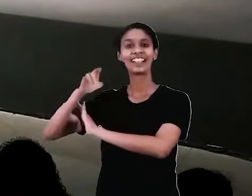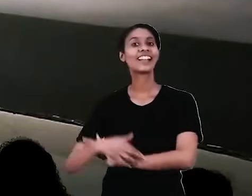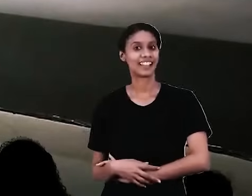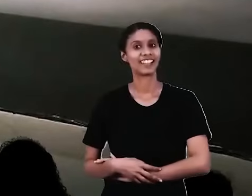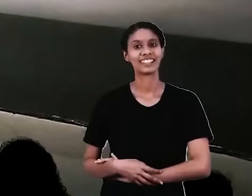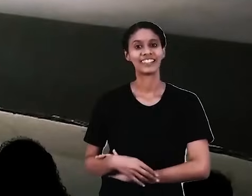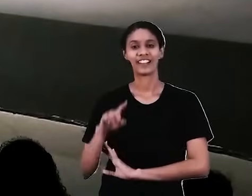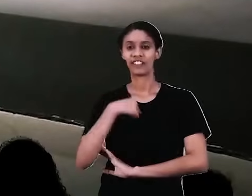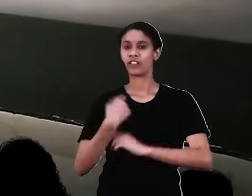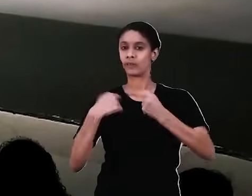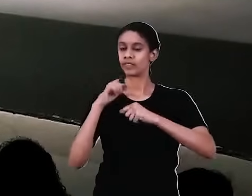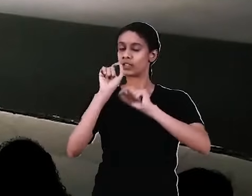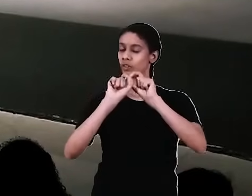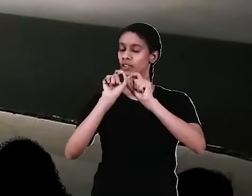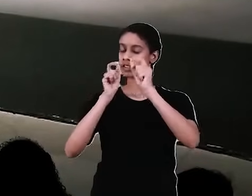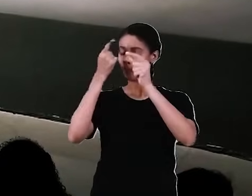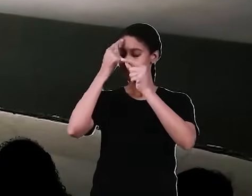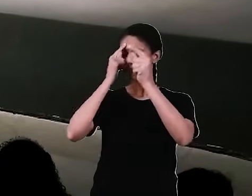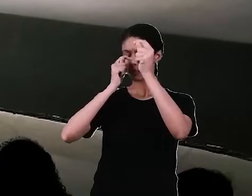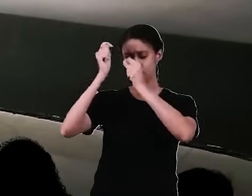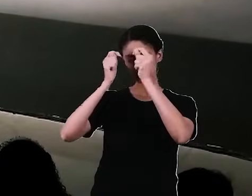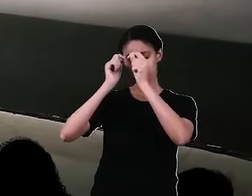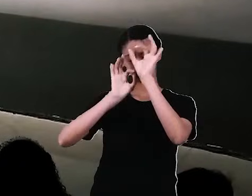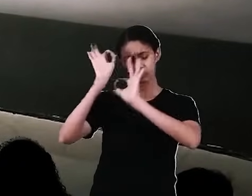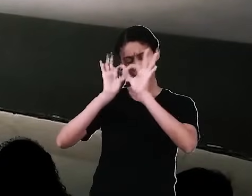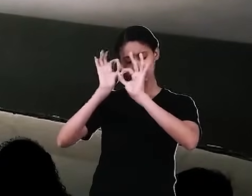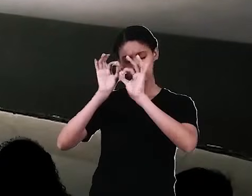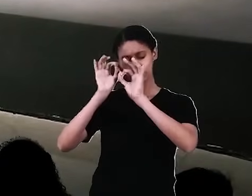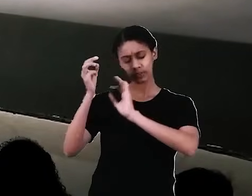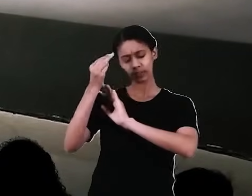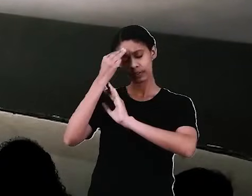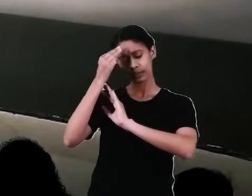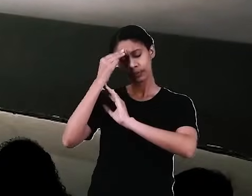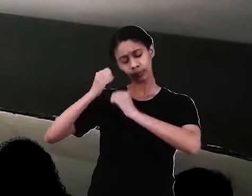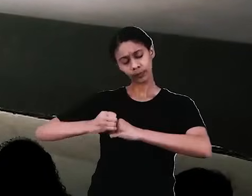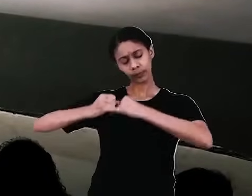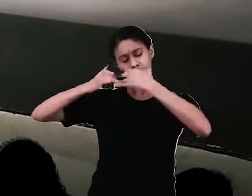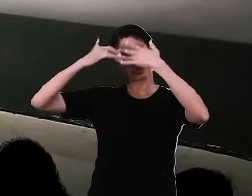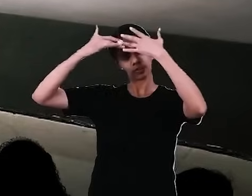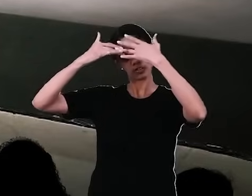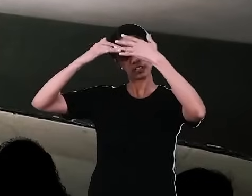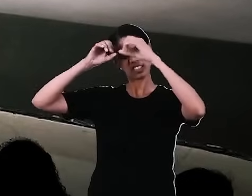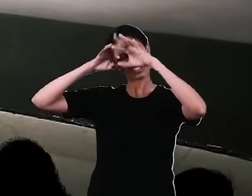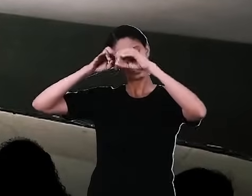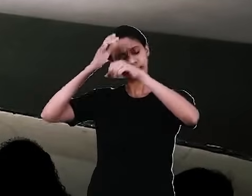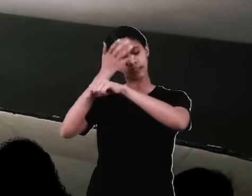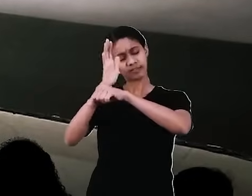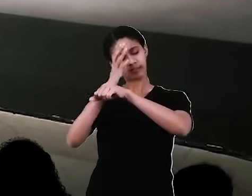Mas nós precisamos aprender a controlar pensamentos. Ocupar a nossa mente, mandar... ensinar,